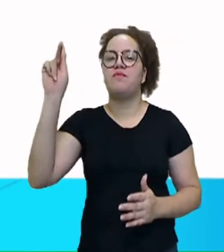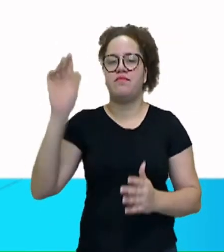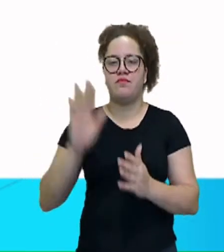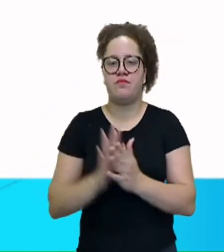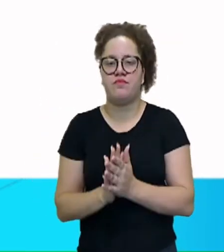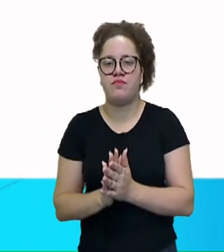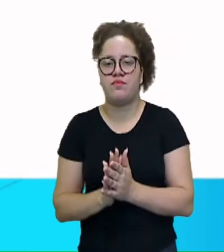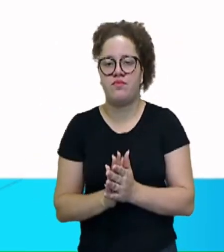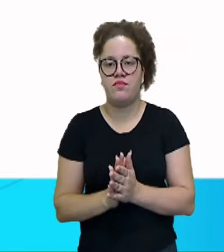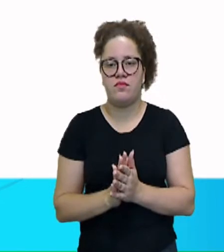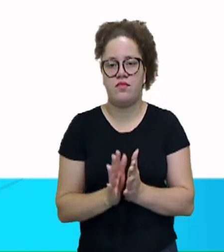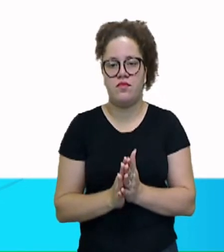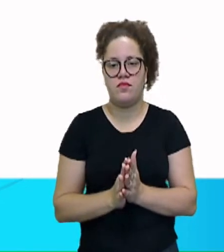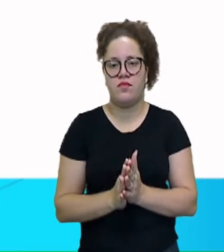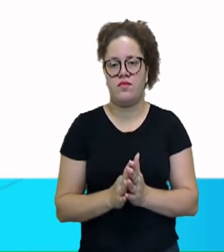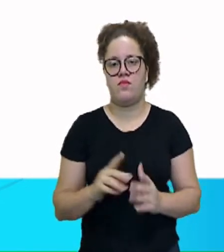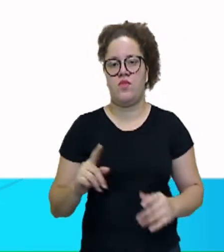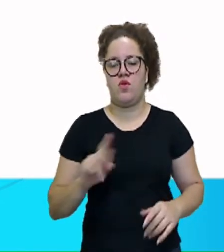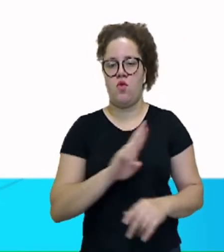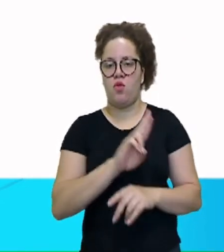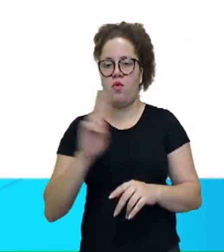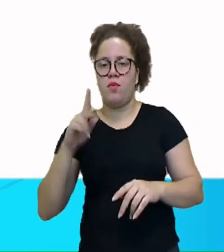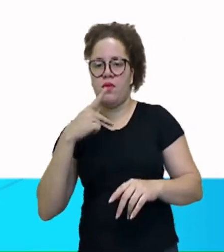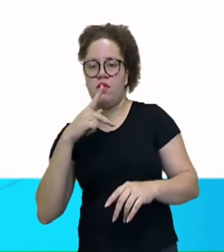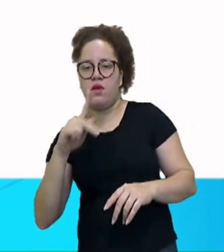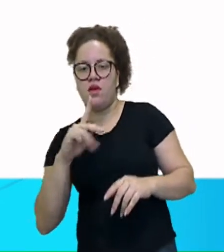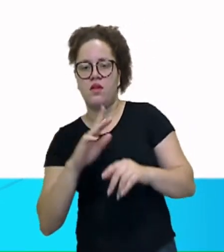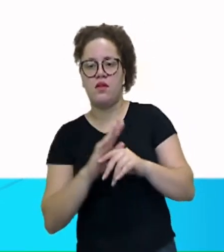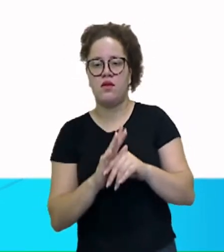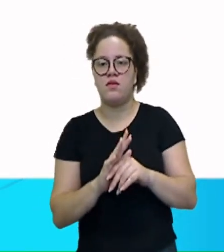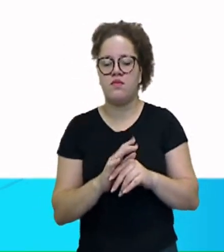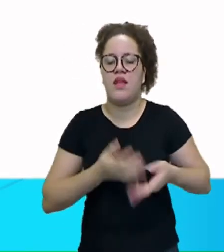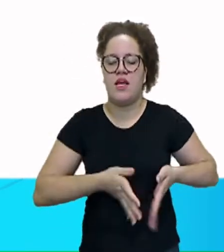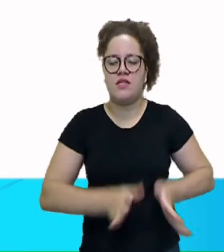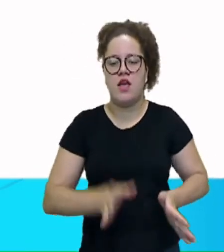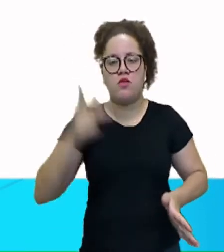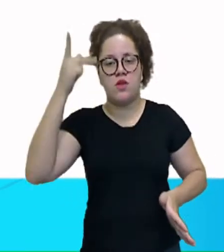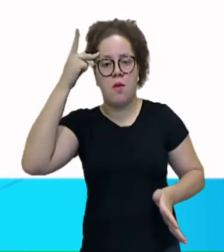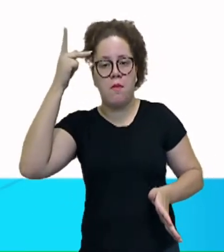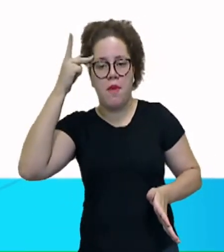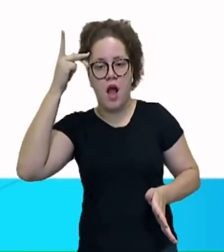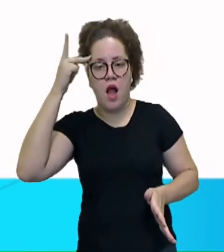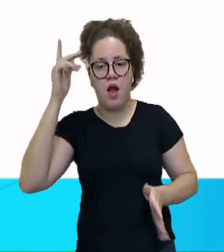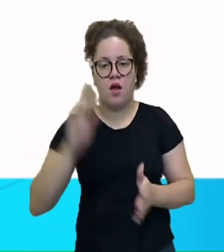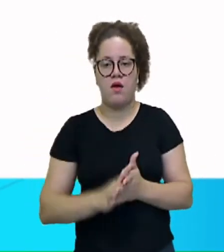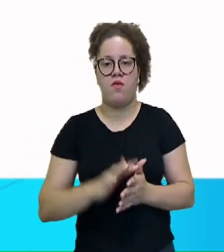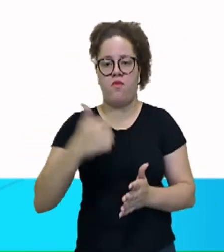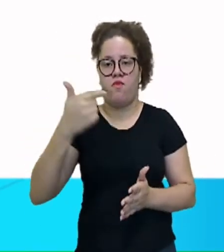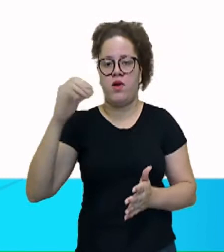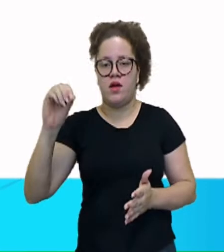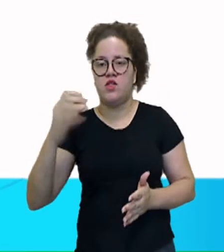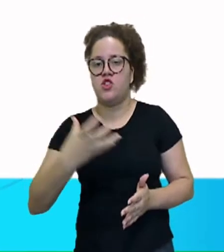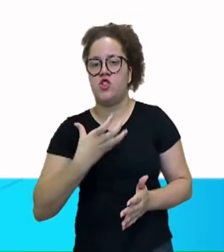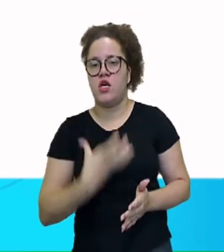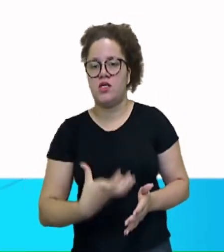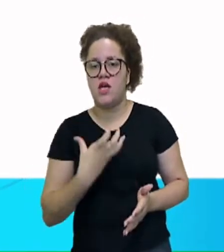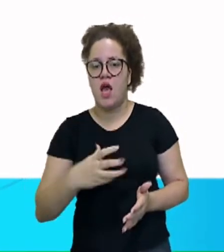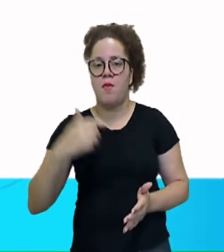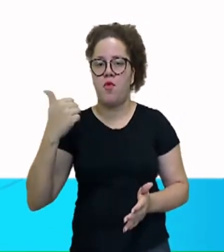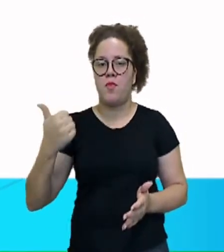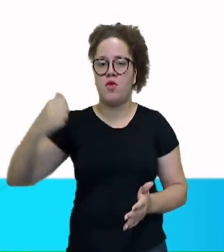Vicky Muniz, ou Vicente José de Oliveira Muniz, ele nasceu em São Paulo, no dia 20 de dezembro de